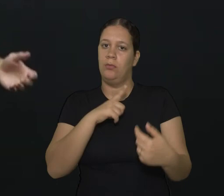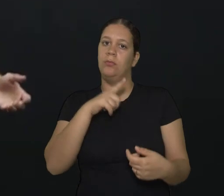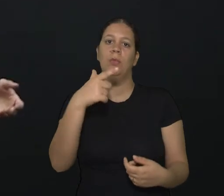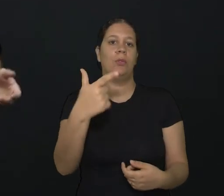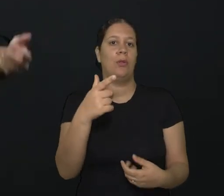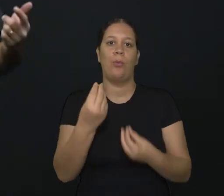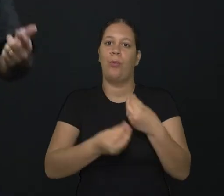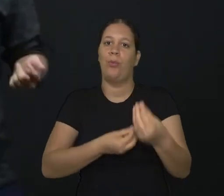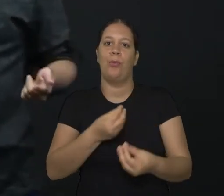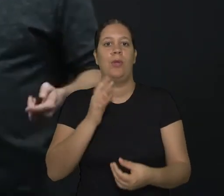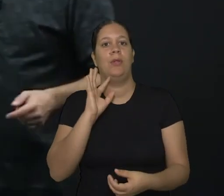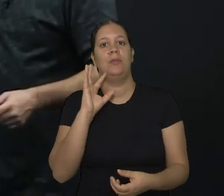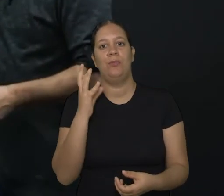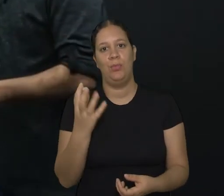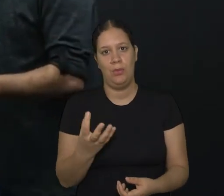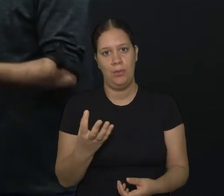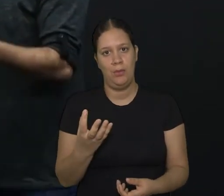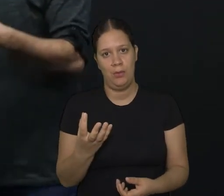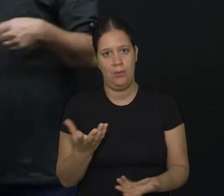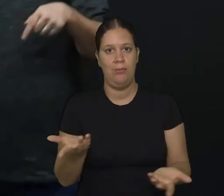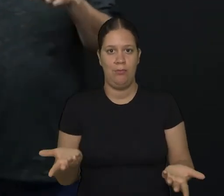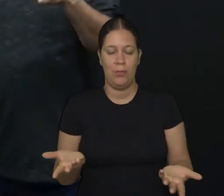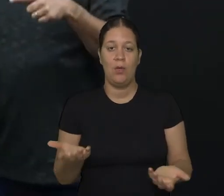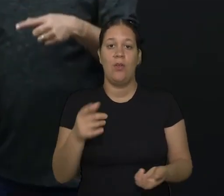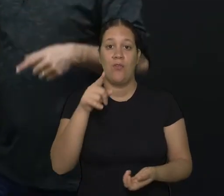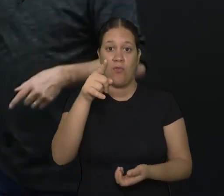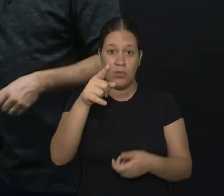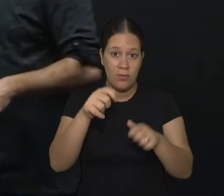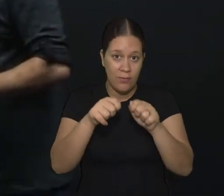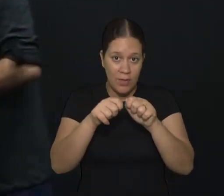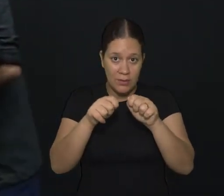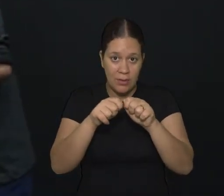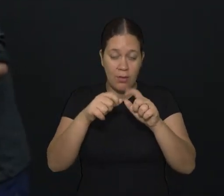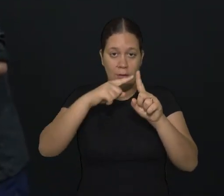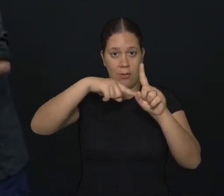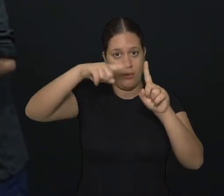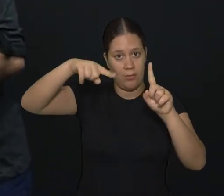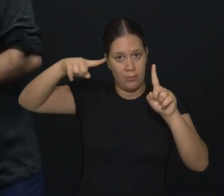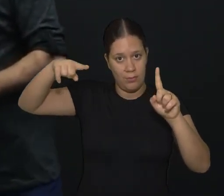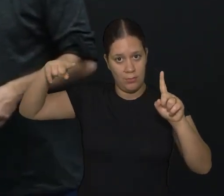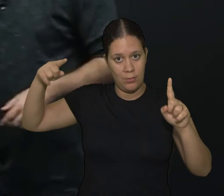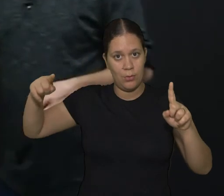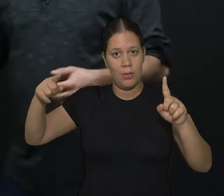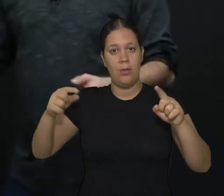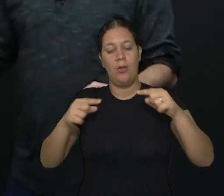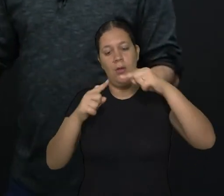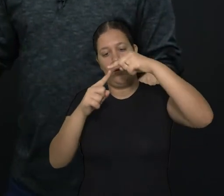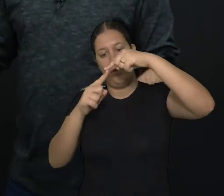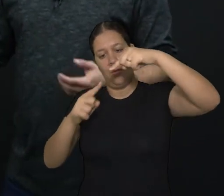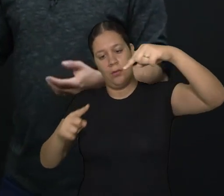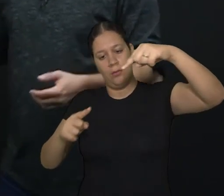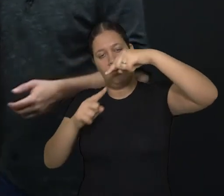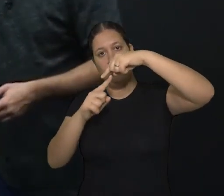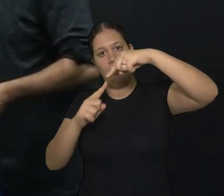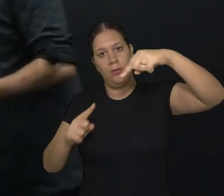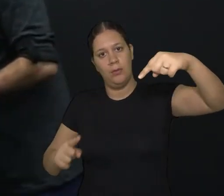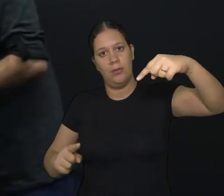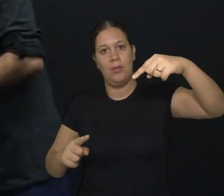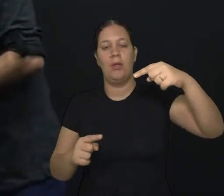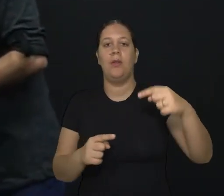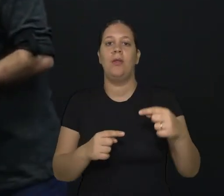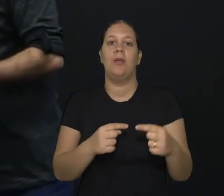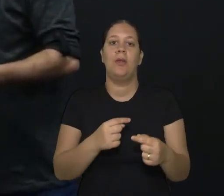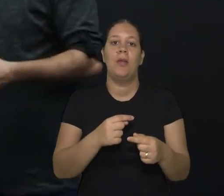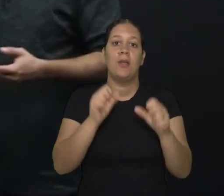vai ter solução. Ou então, se ao fazer o gráfico você encontra uma reta em cima da outra, tá?